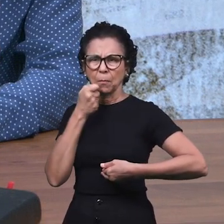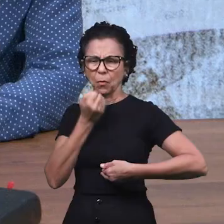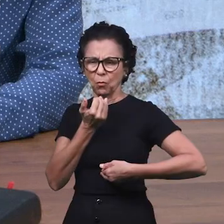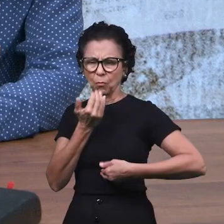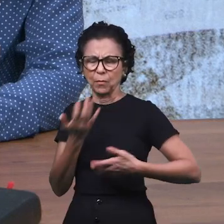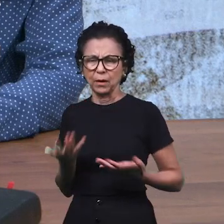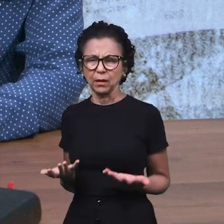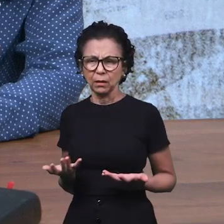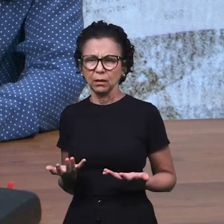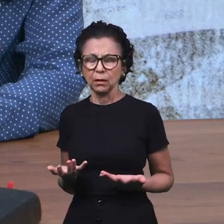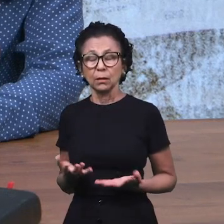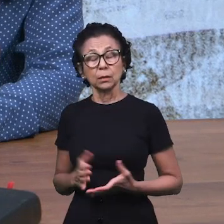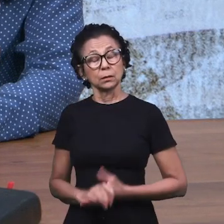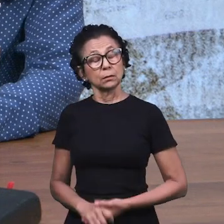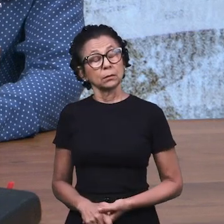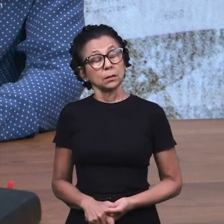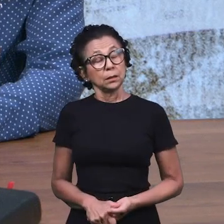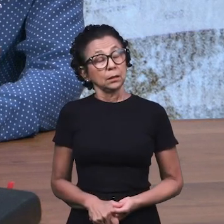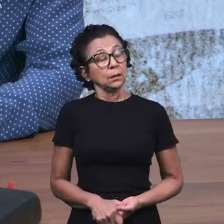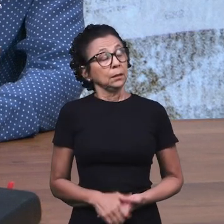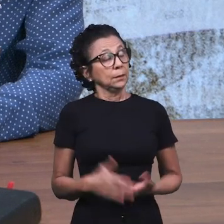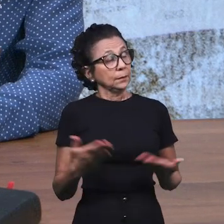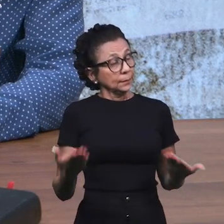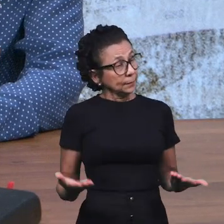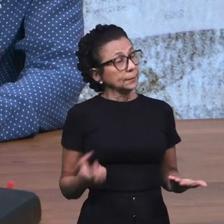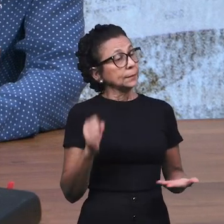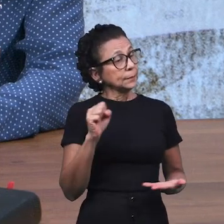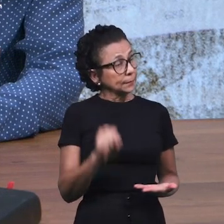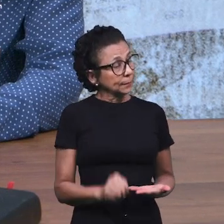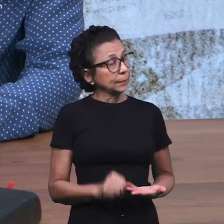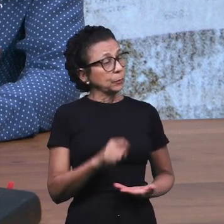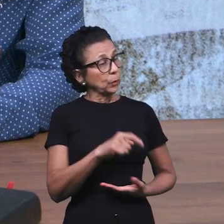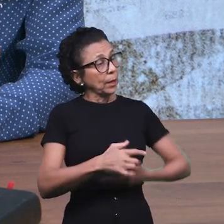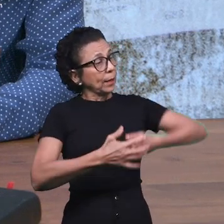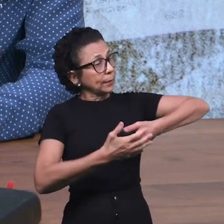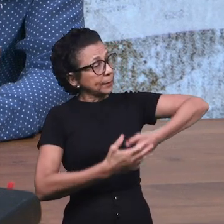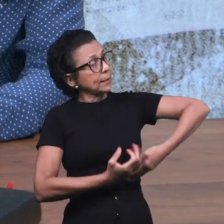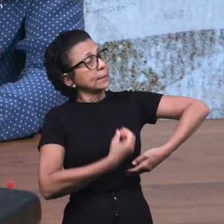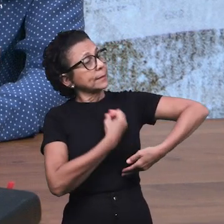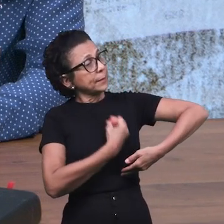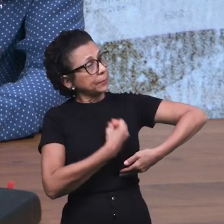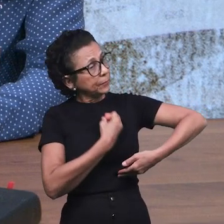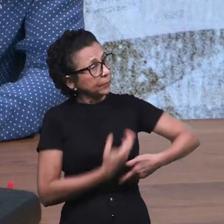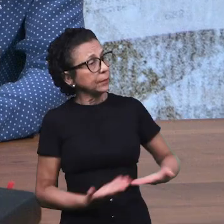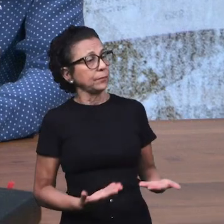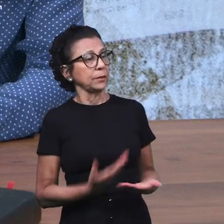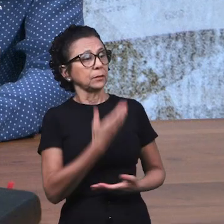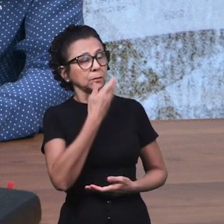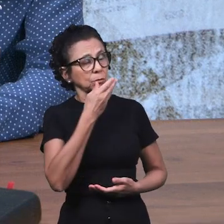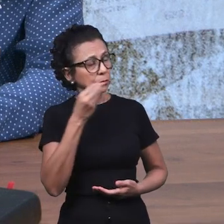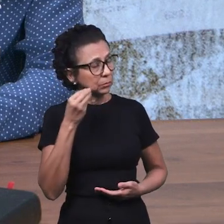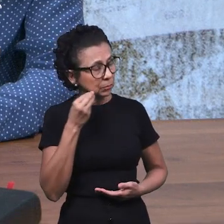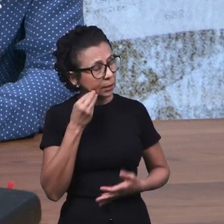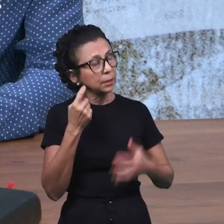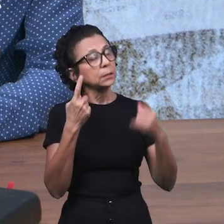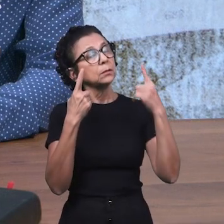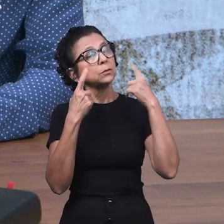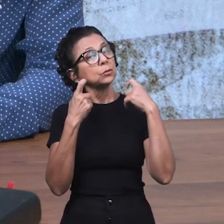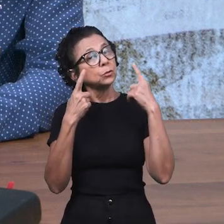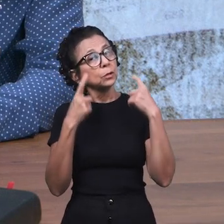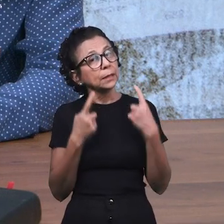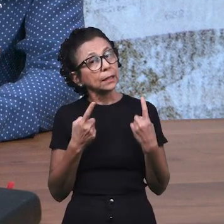ele: vivendo ainda a criança, jejuei e chorei, porque dizia: